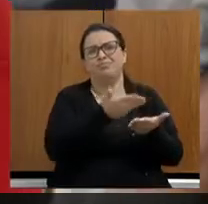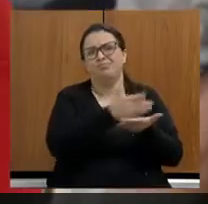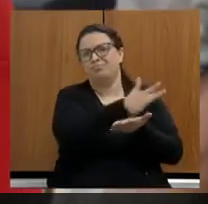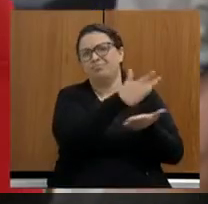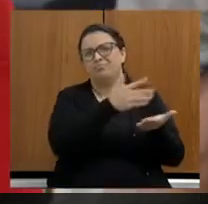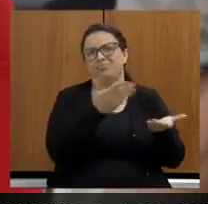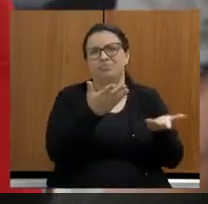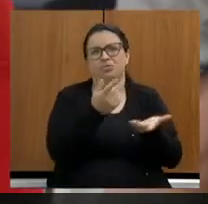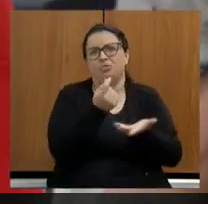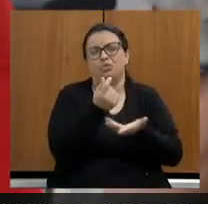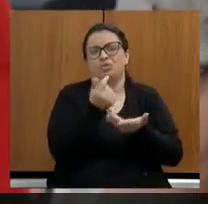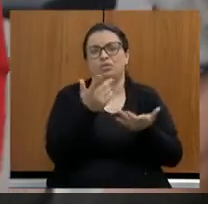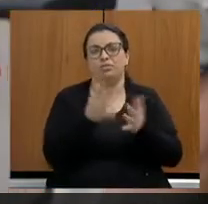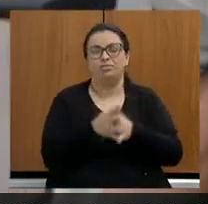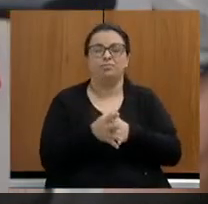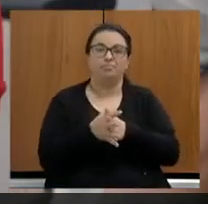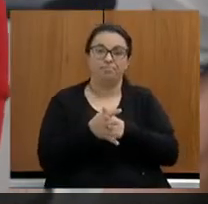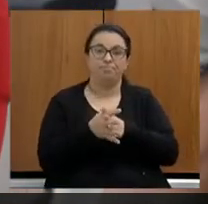passar